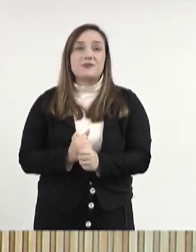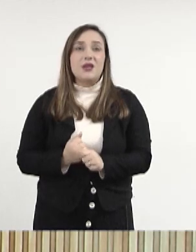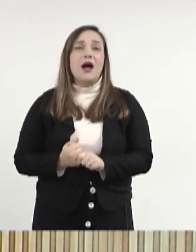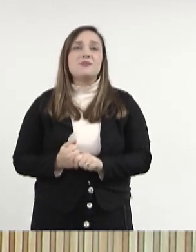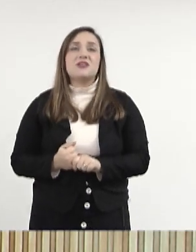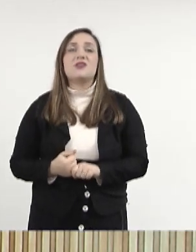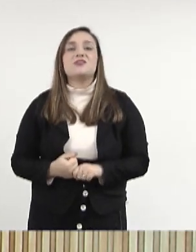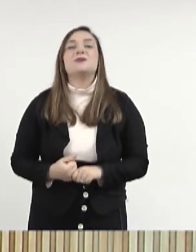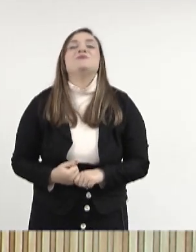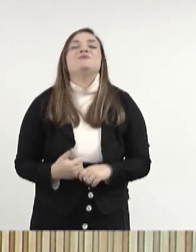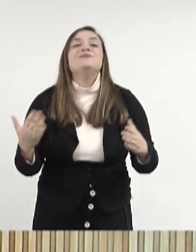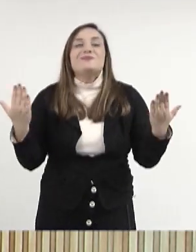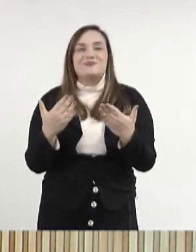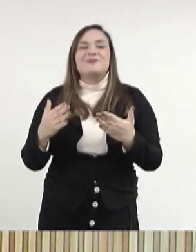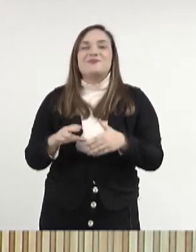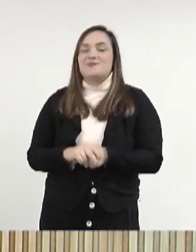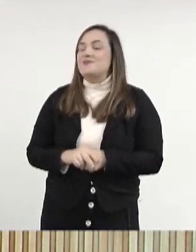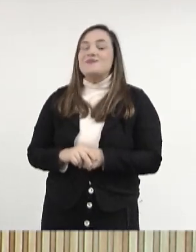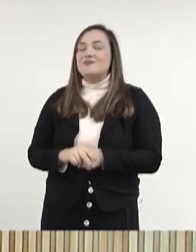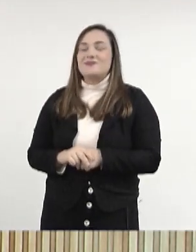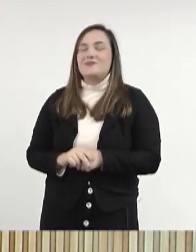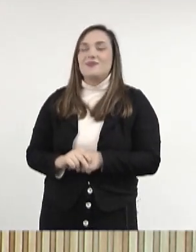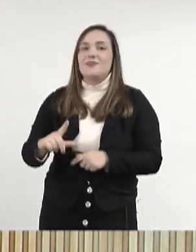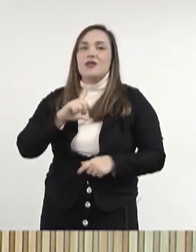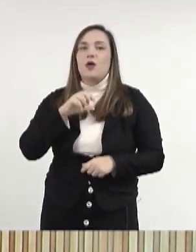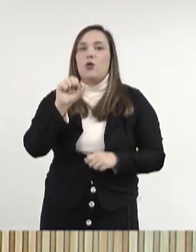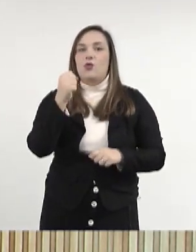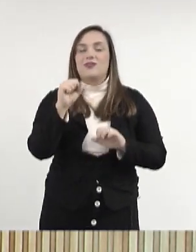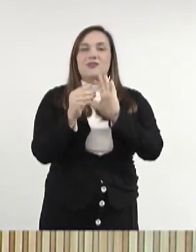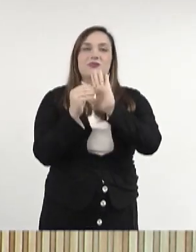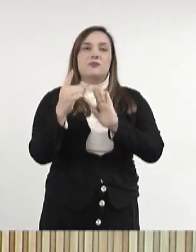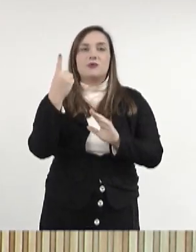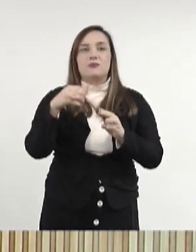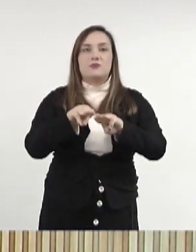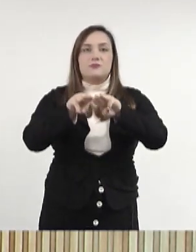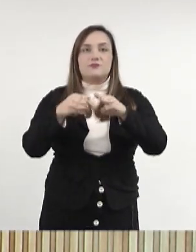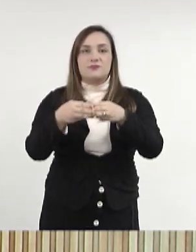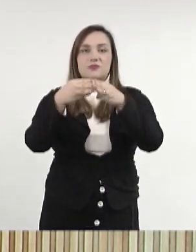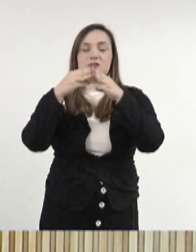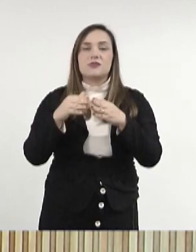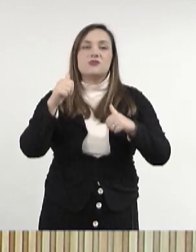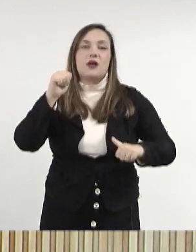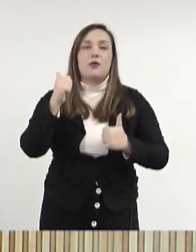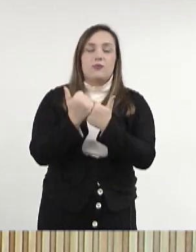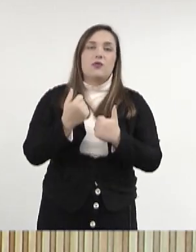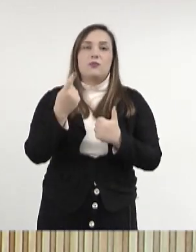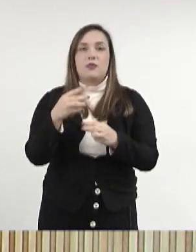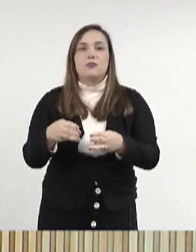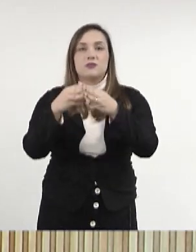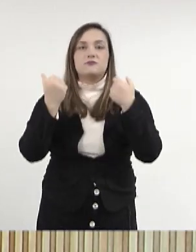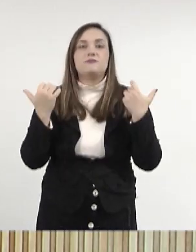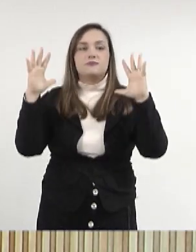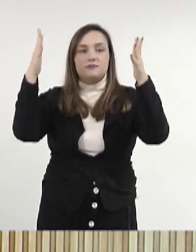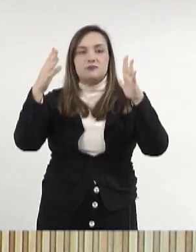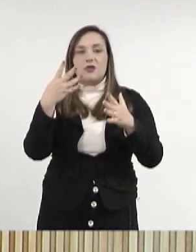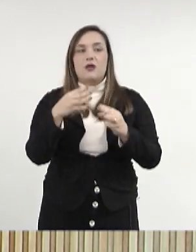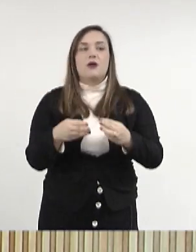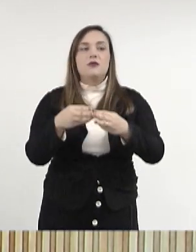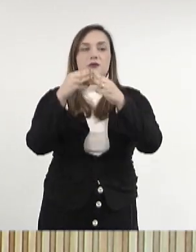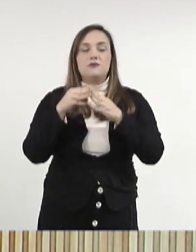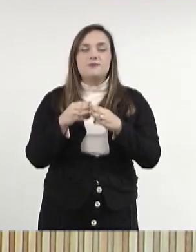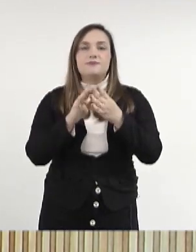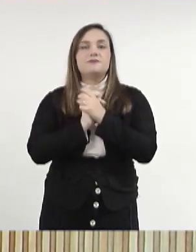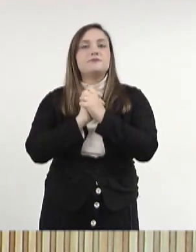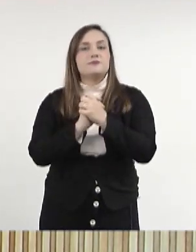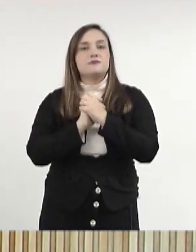hoje. Os parlamentares também deliberaram sobre 8 indicações, uma moção de apoio, uma moção de aplauso e 4 moções de